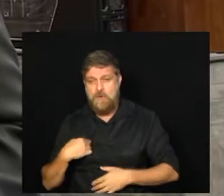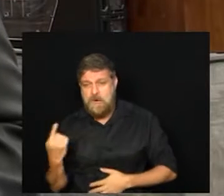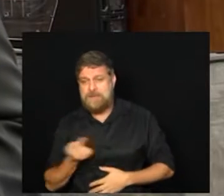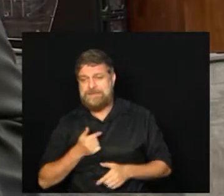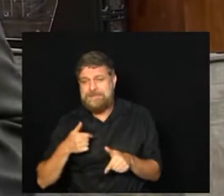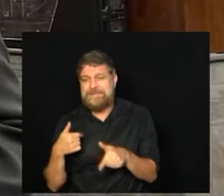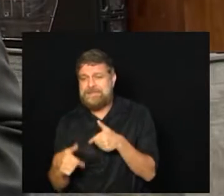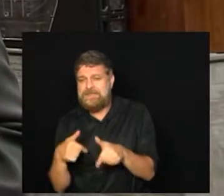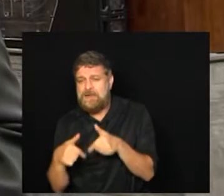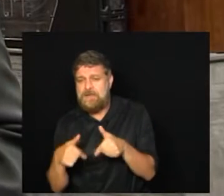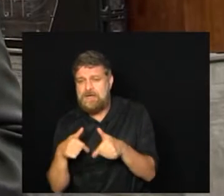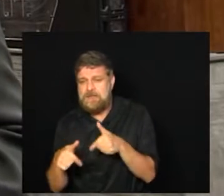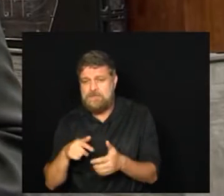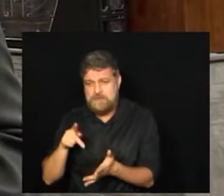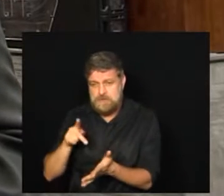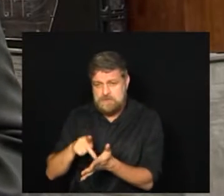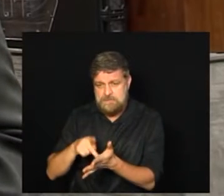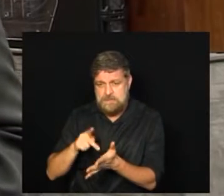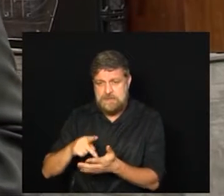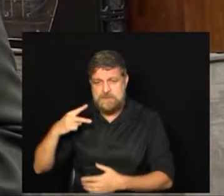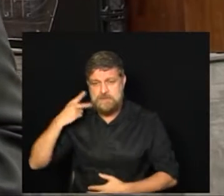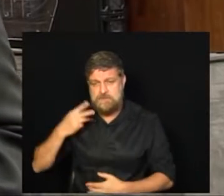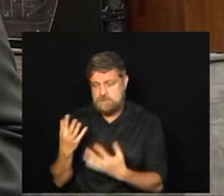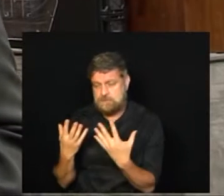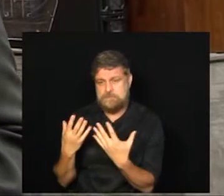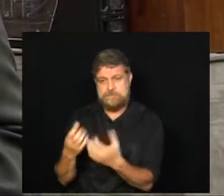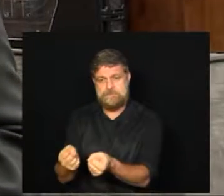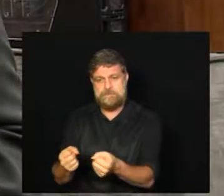trabalhando para que ele seja realmente aprovado pelos vereadores.